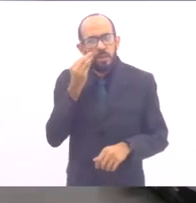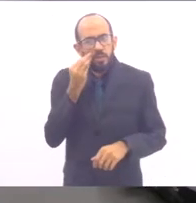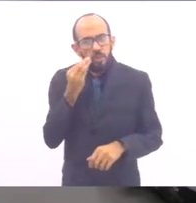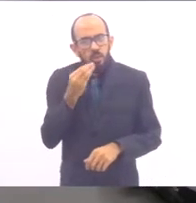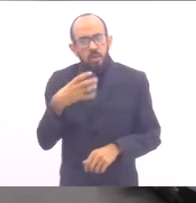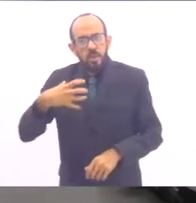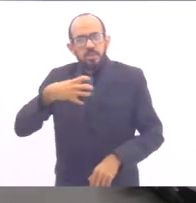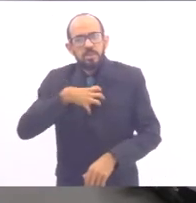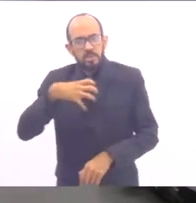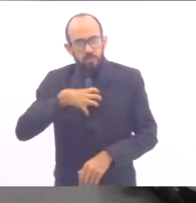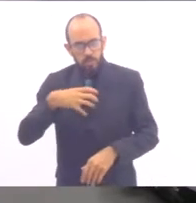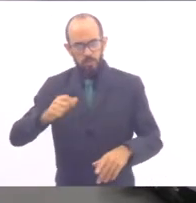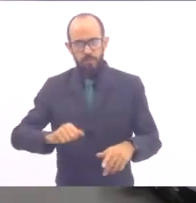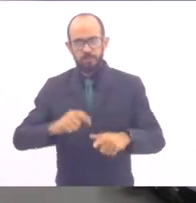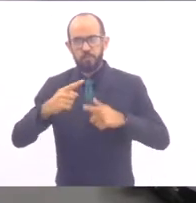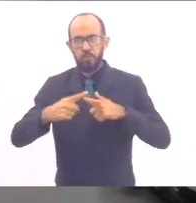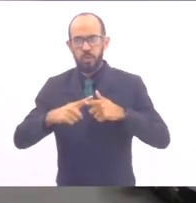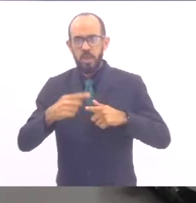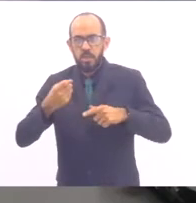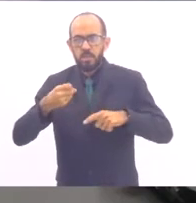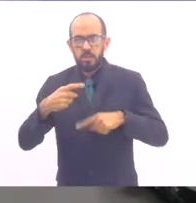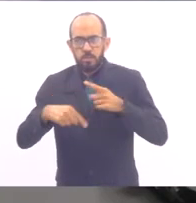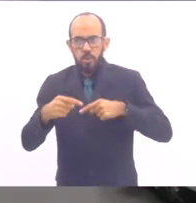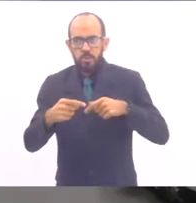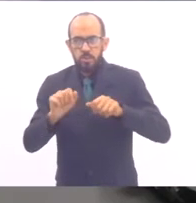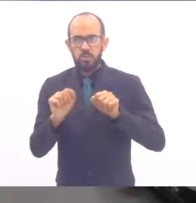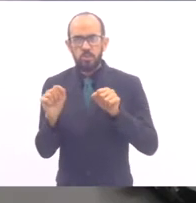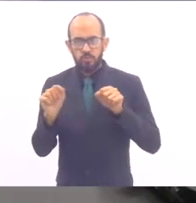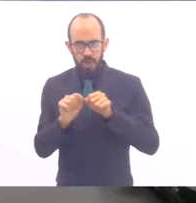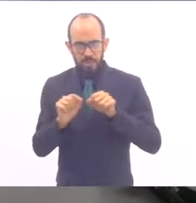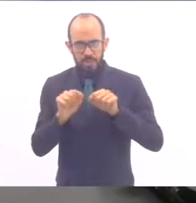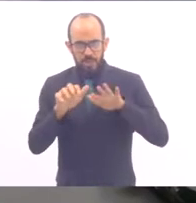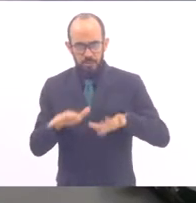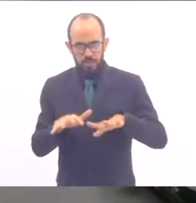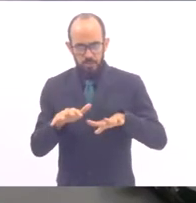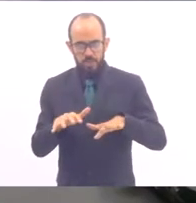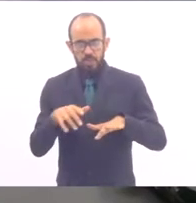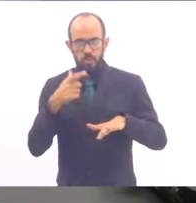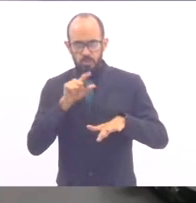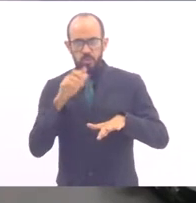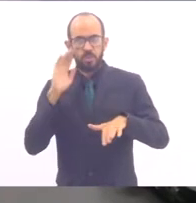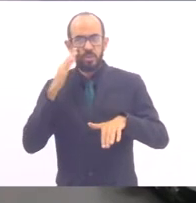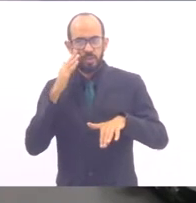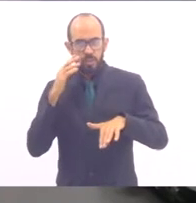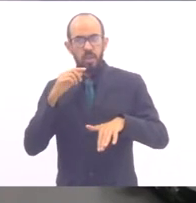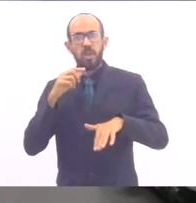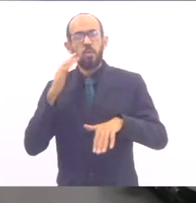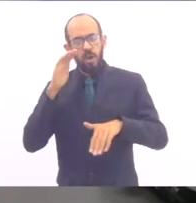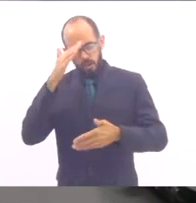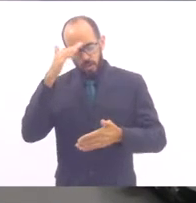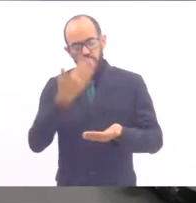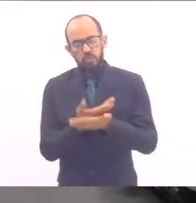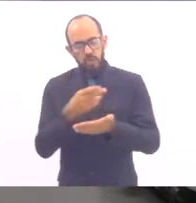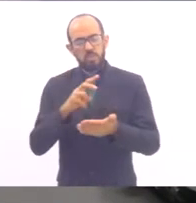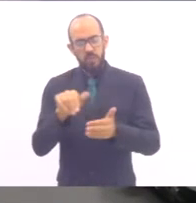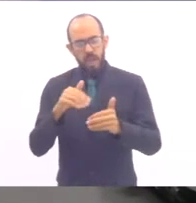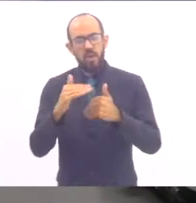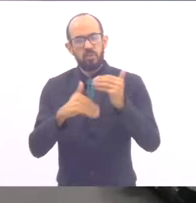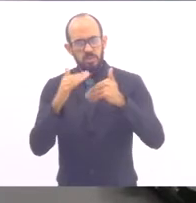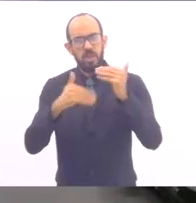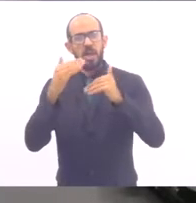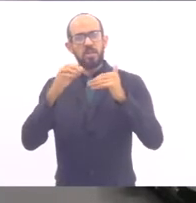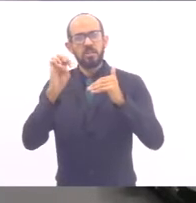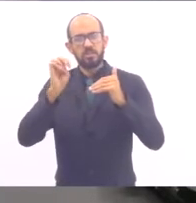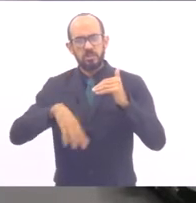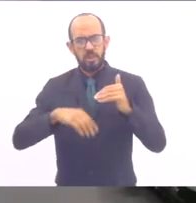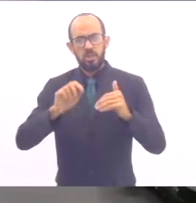uma vez que fizer essa sensibilização e houver esse entendimento, eu acredito que a gente vai avançar, sim, não para